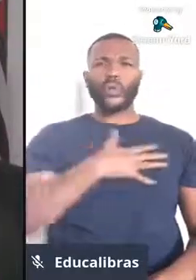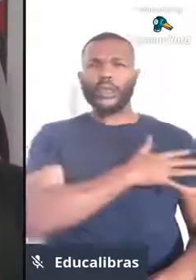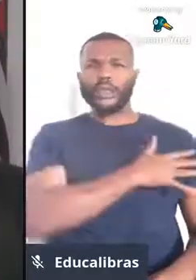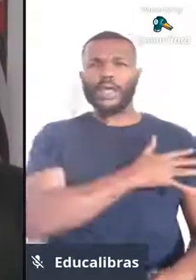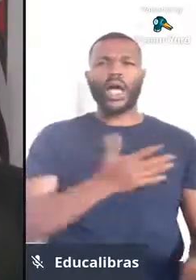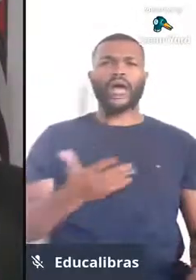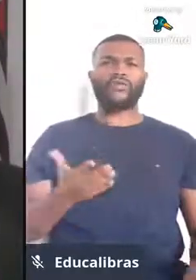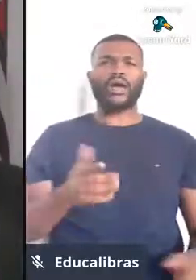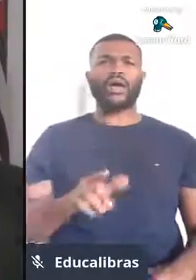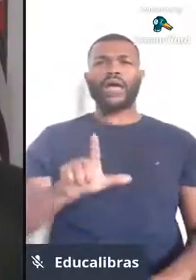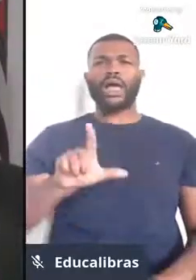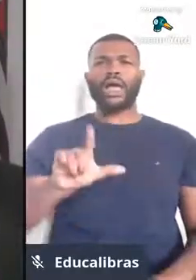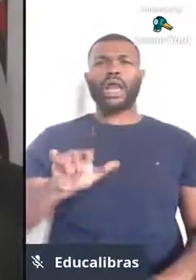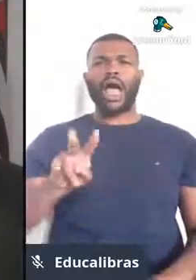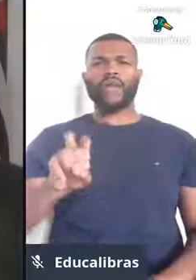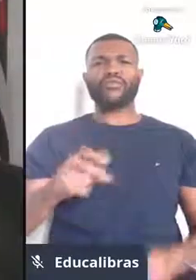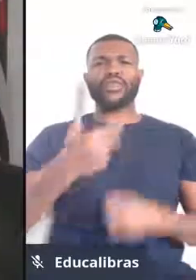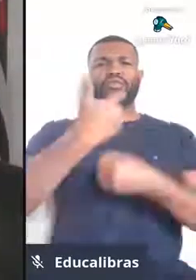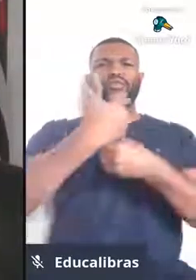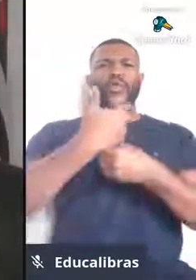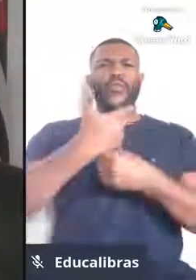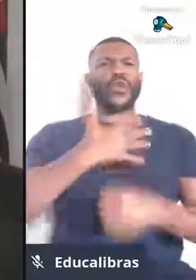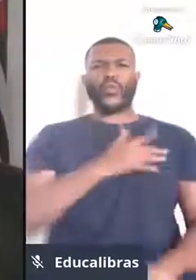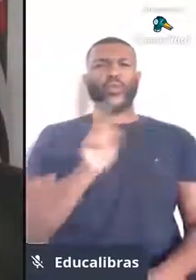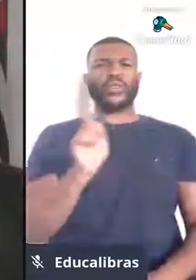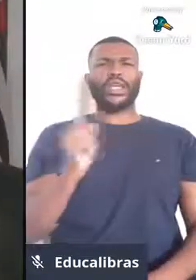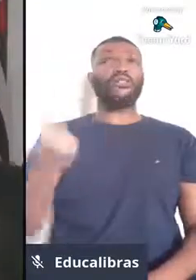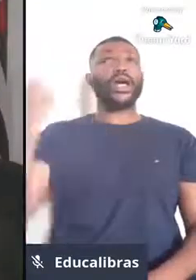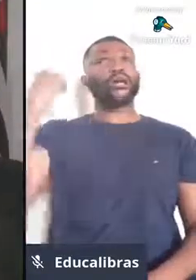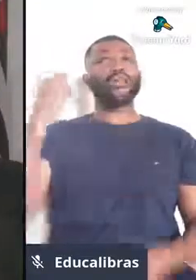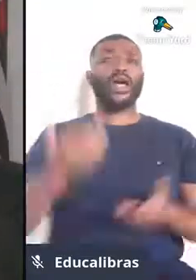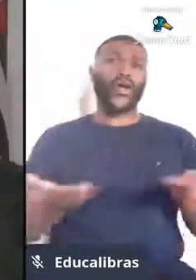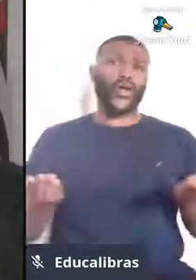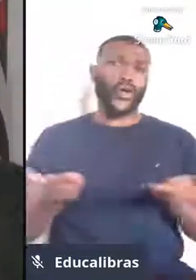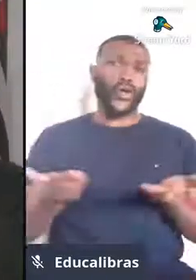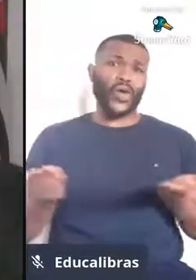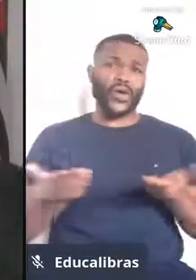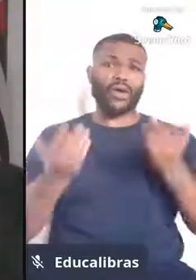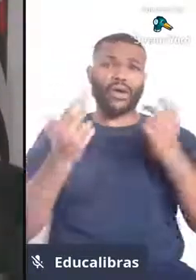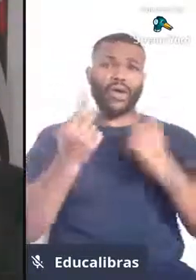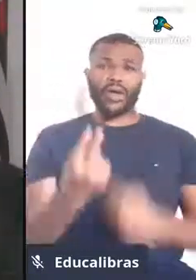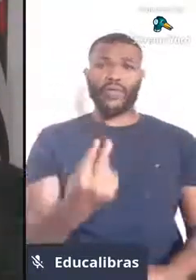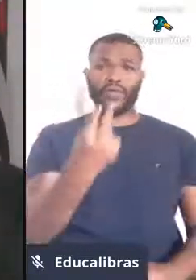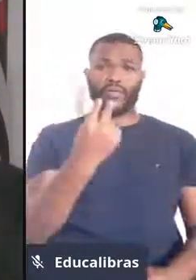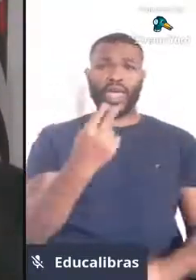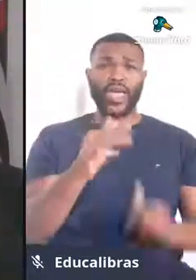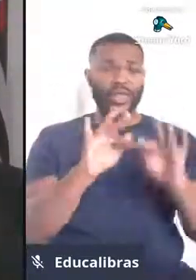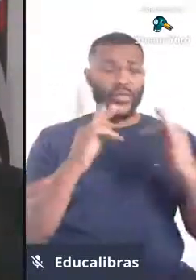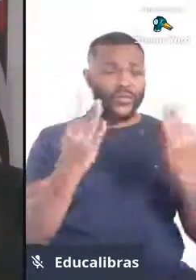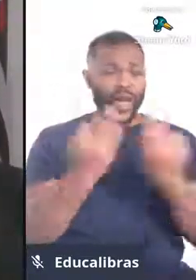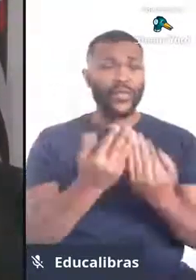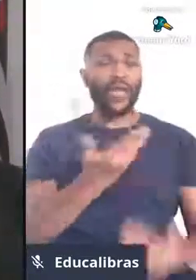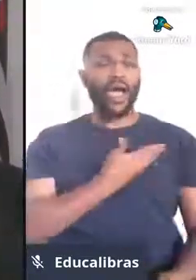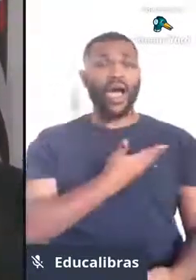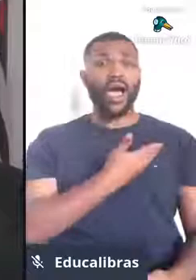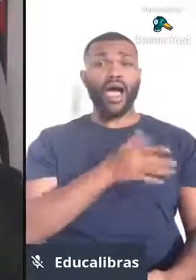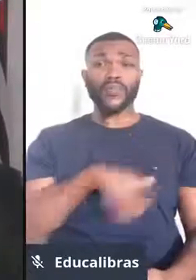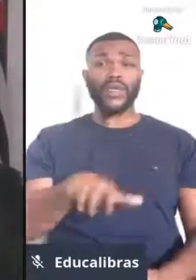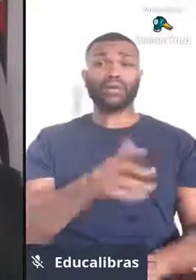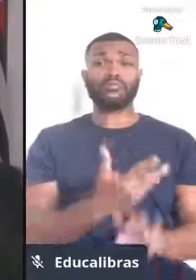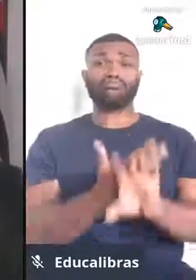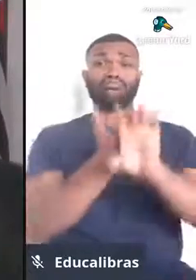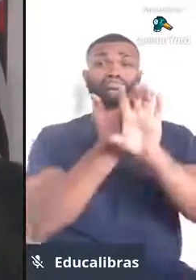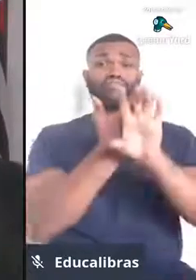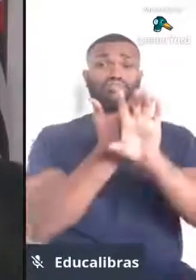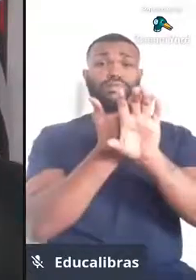lives e aparecer na câmera, e hoje, poxa, quando eu consigo ver meus familiares, meus amigos, é essa hora. Então é uma hora que você anseia